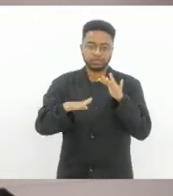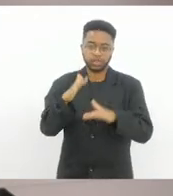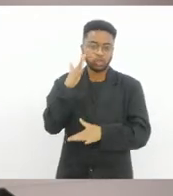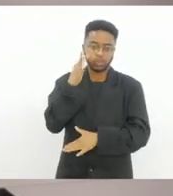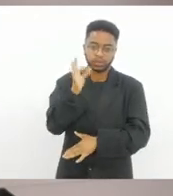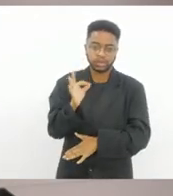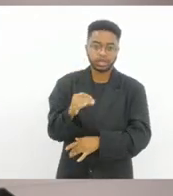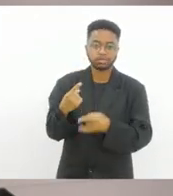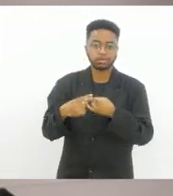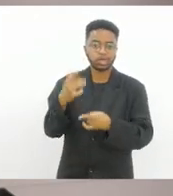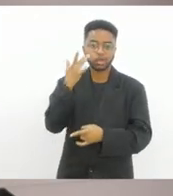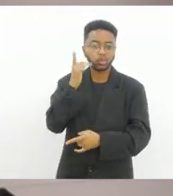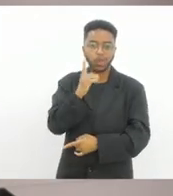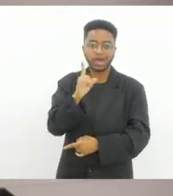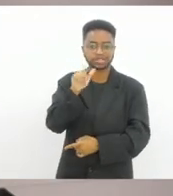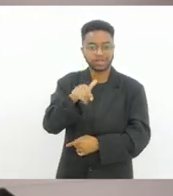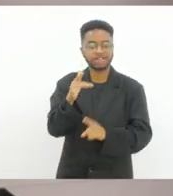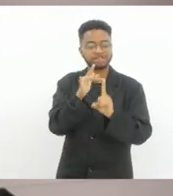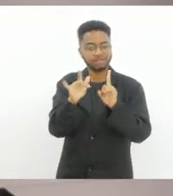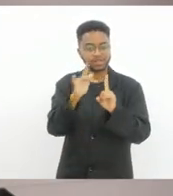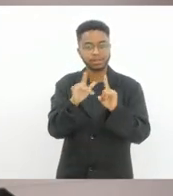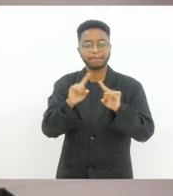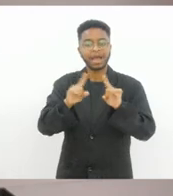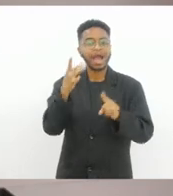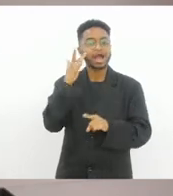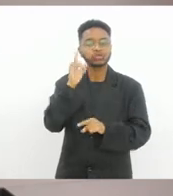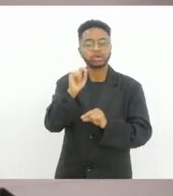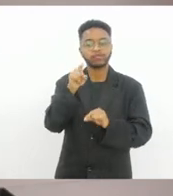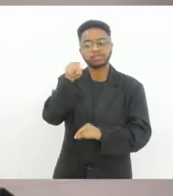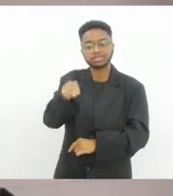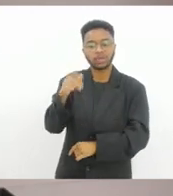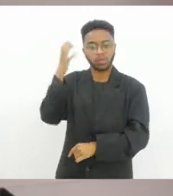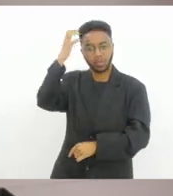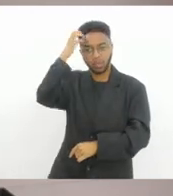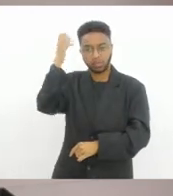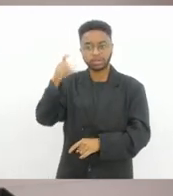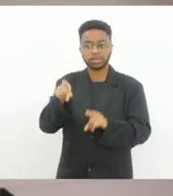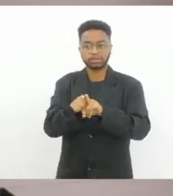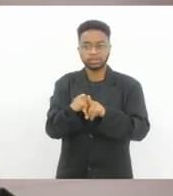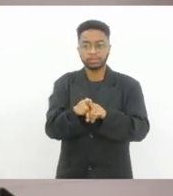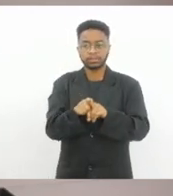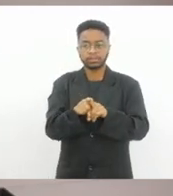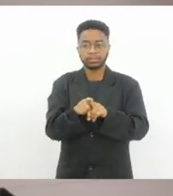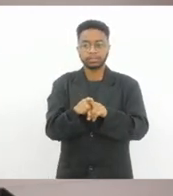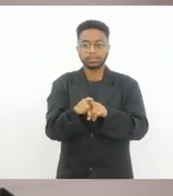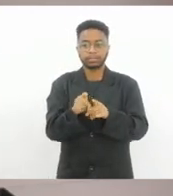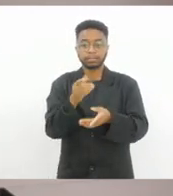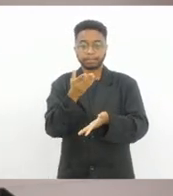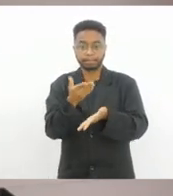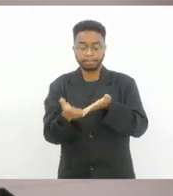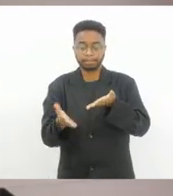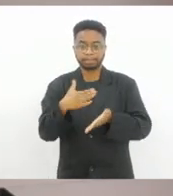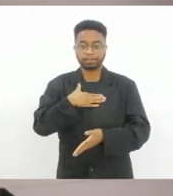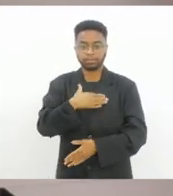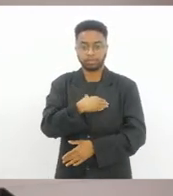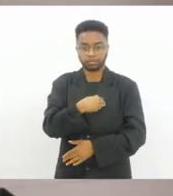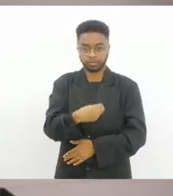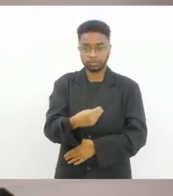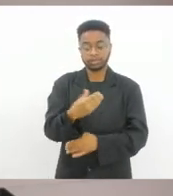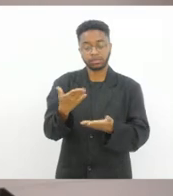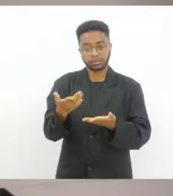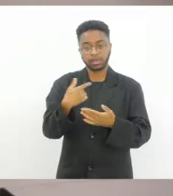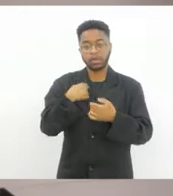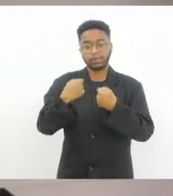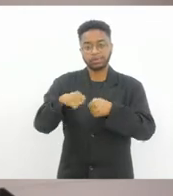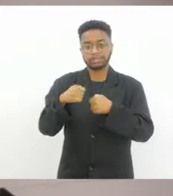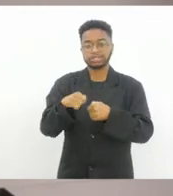não acha que você é vítima, mas acha que você é culpada. Perdi o amor dos meus filhos, né? Fiquei, aí eu tive que me